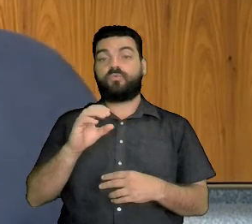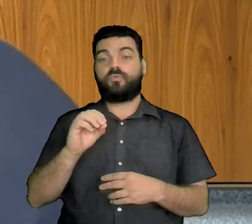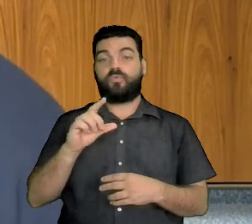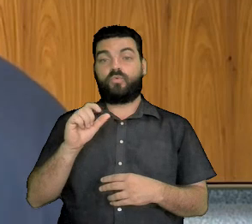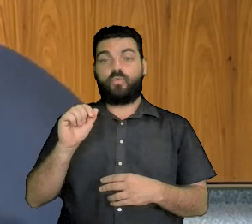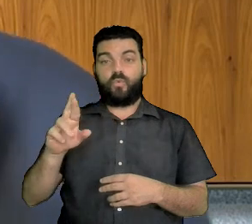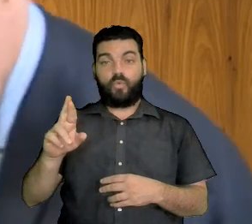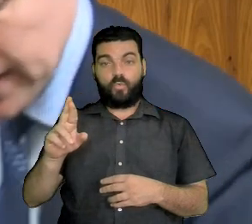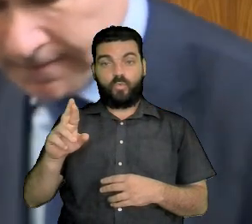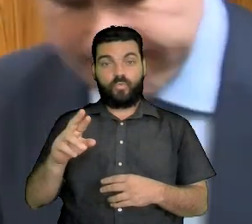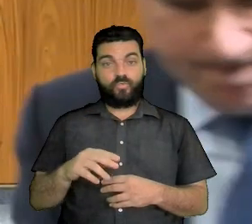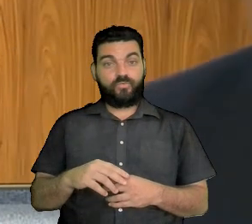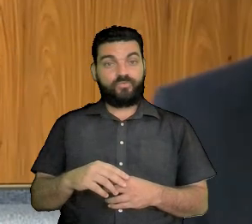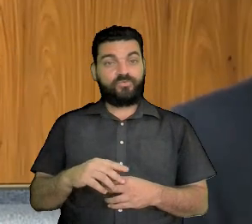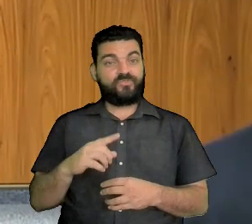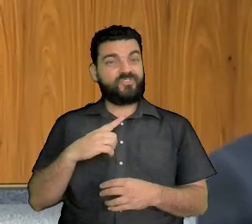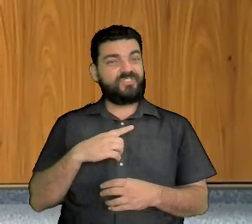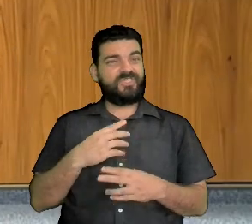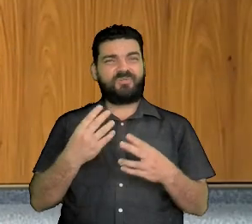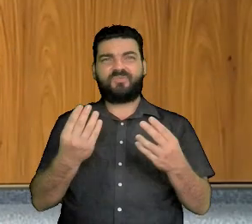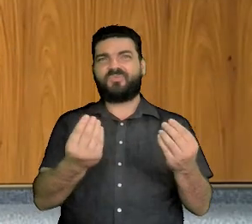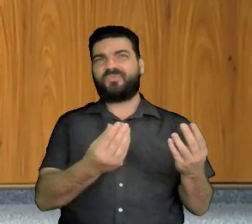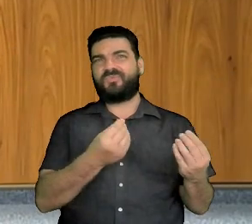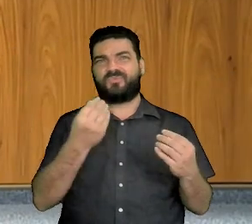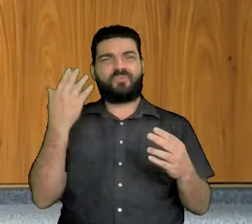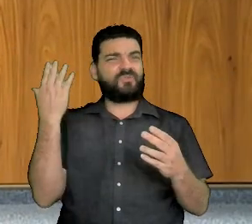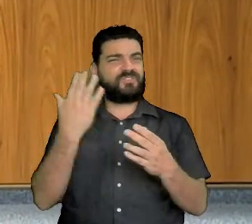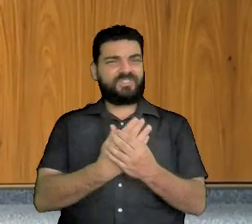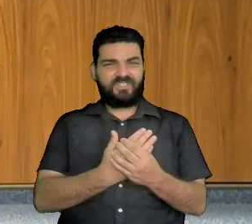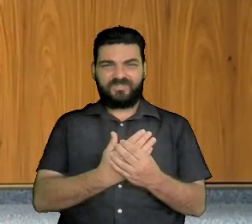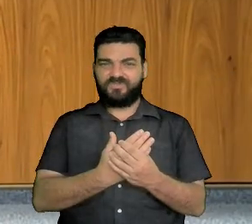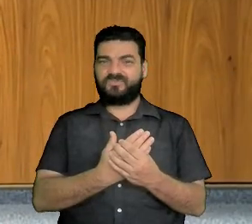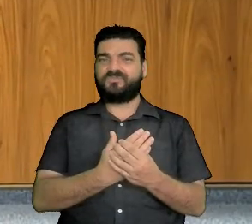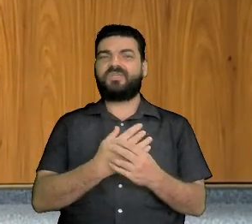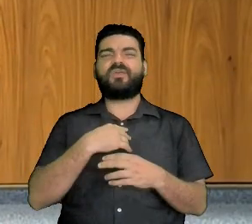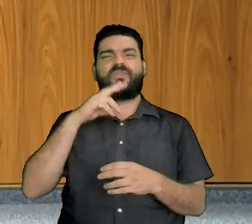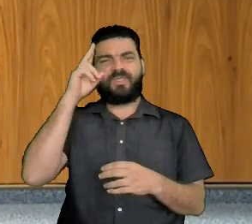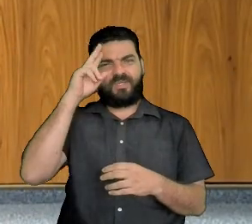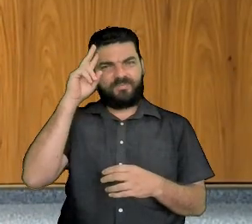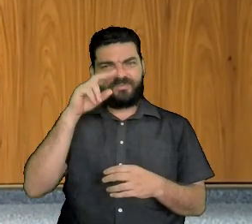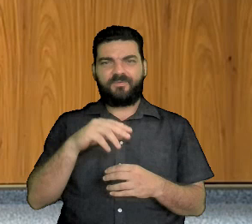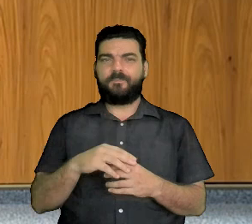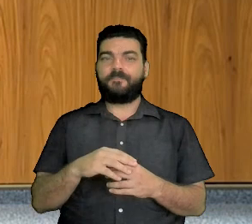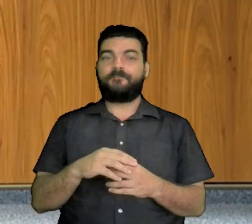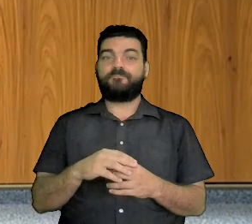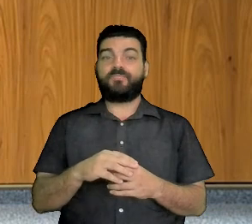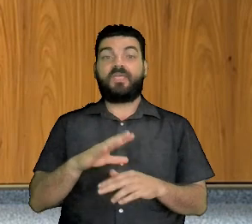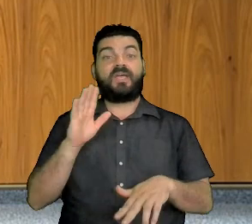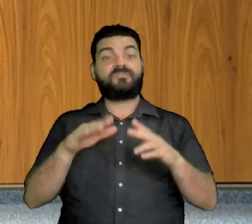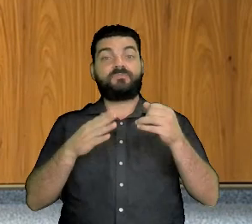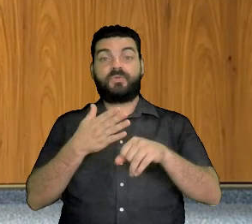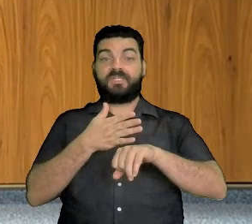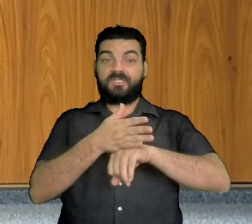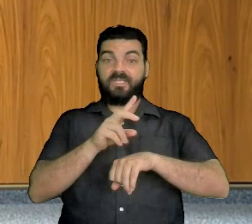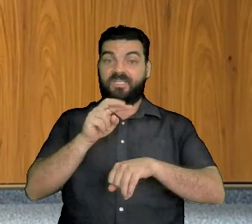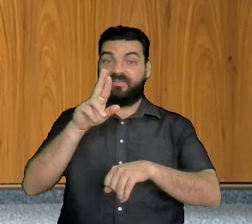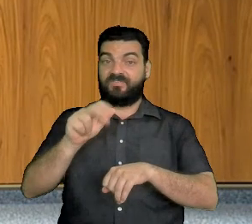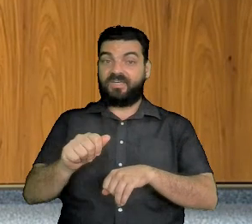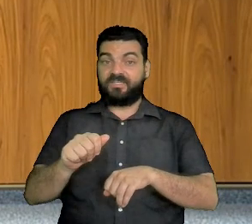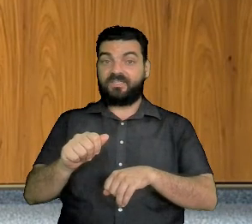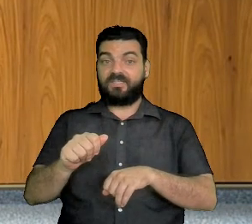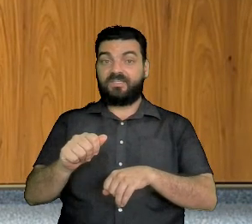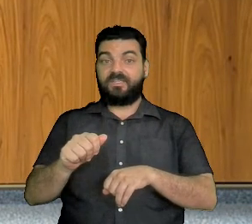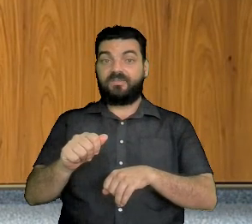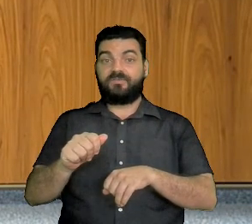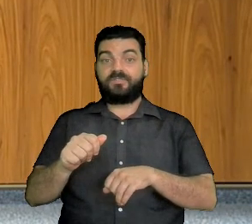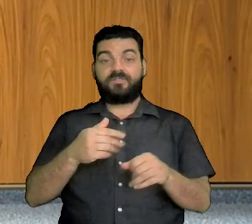plano Collor. Então nós tínhamos milhares e milhares de ações. Eu me lembro